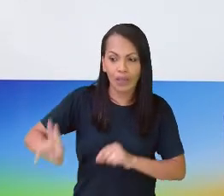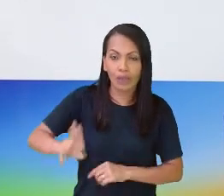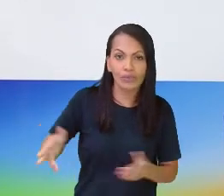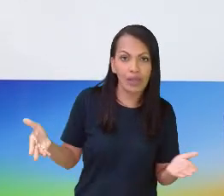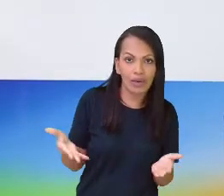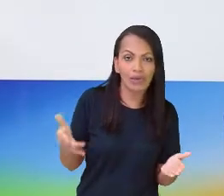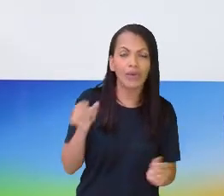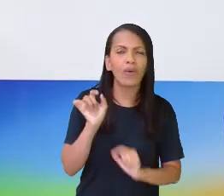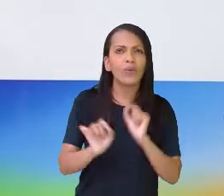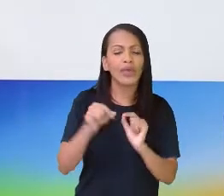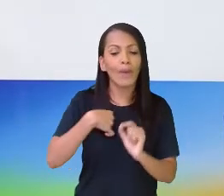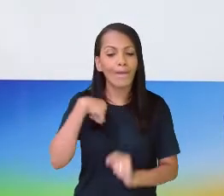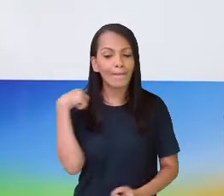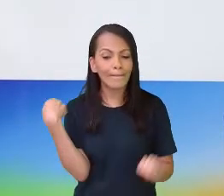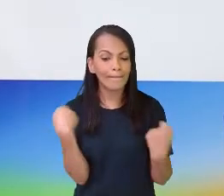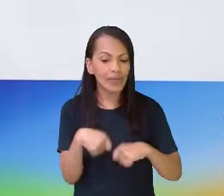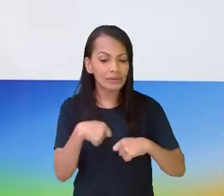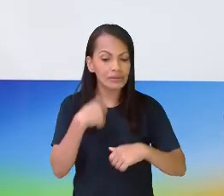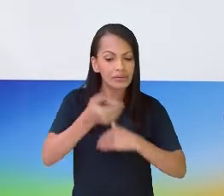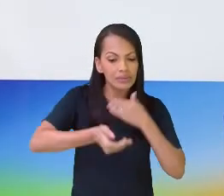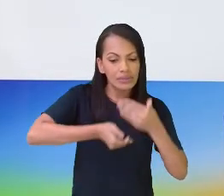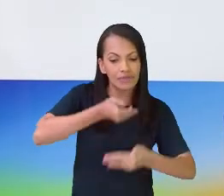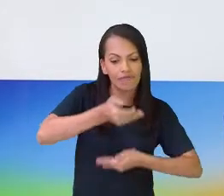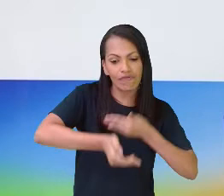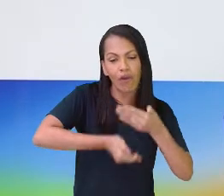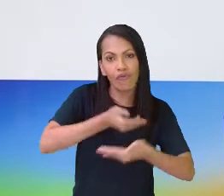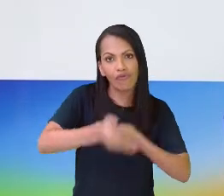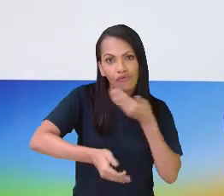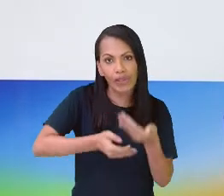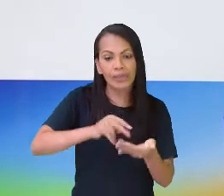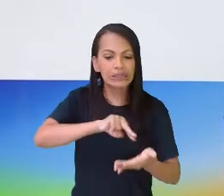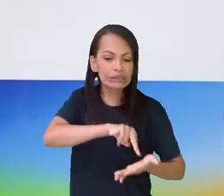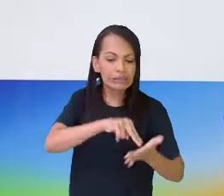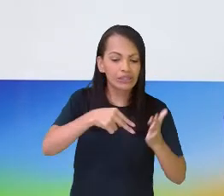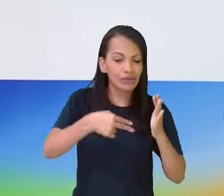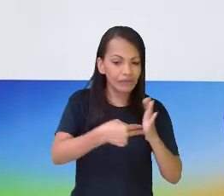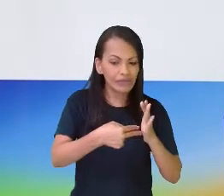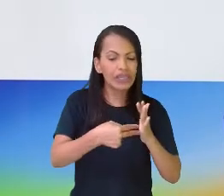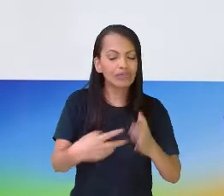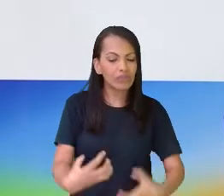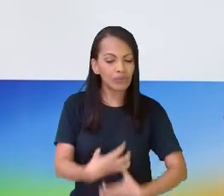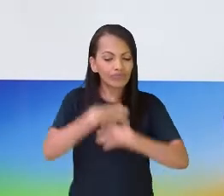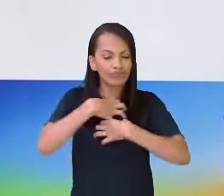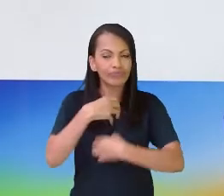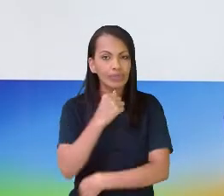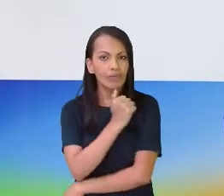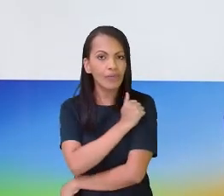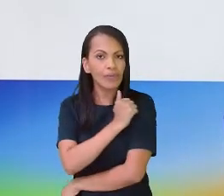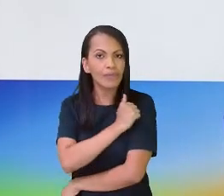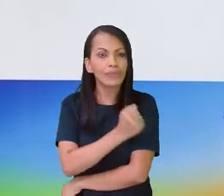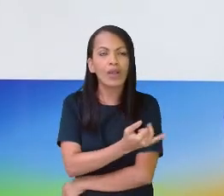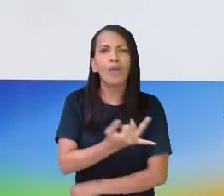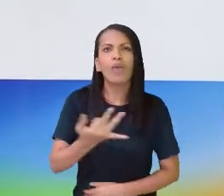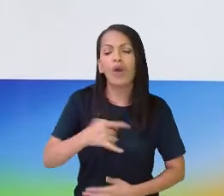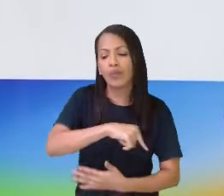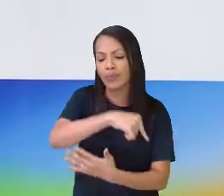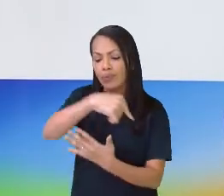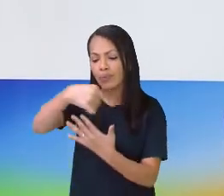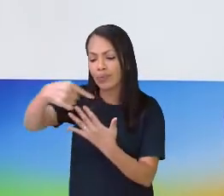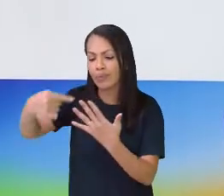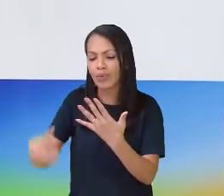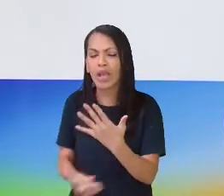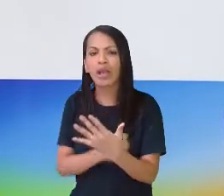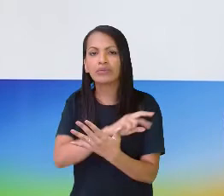preciso desenvolver para que esse trabalho aconteça de forma significativa para o estudante. Então, quais os subsídios que eu